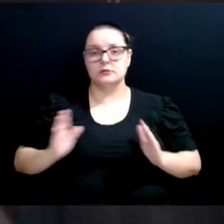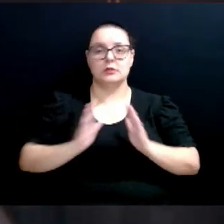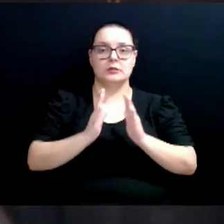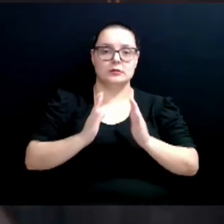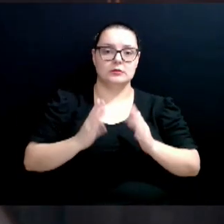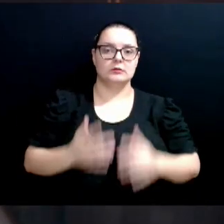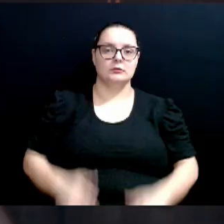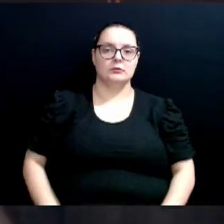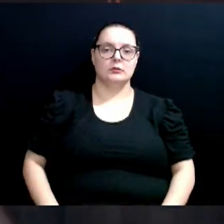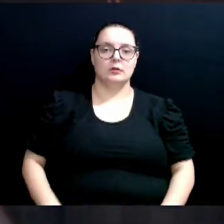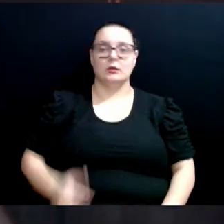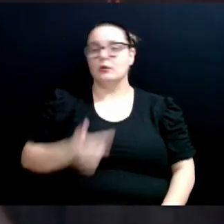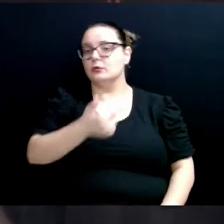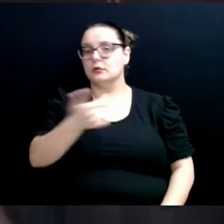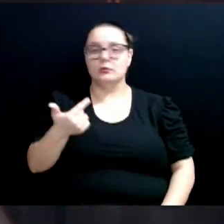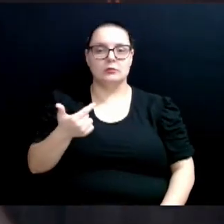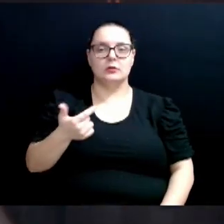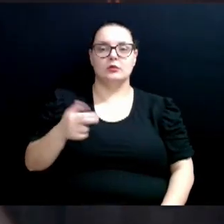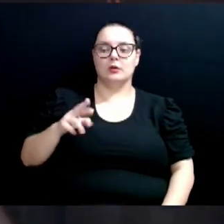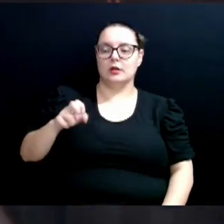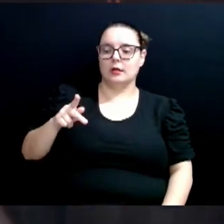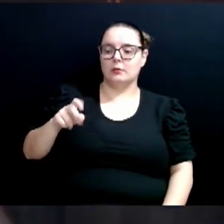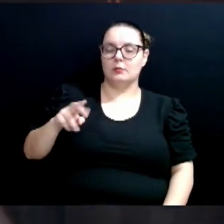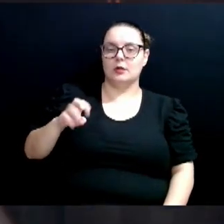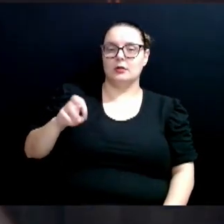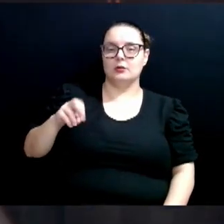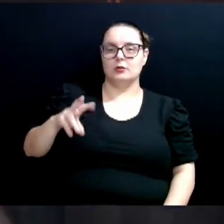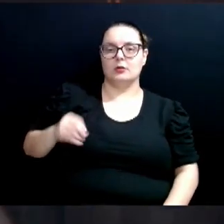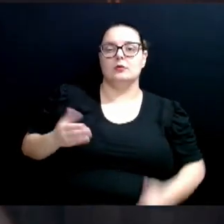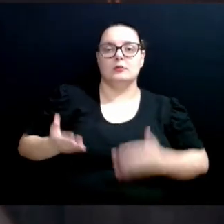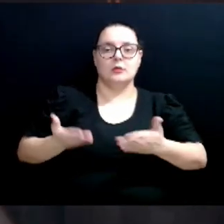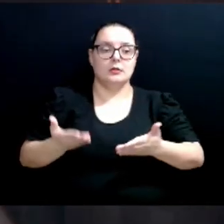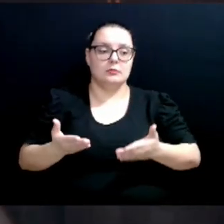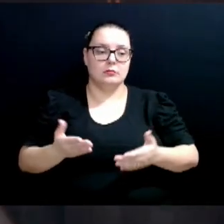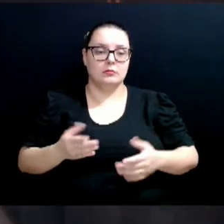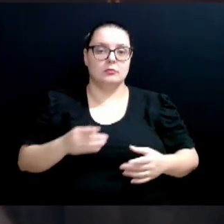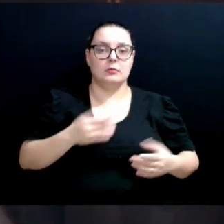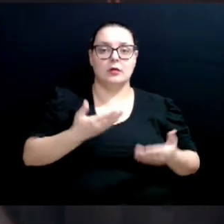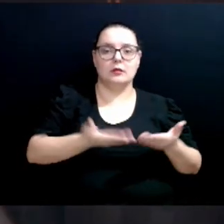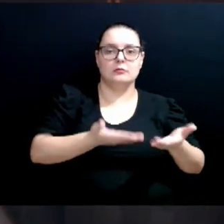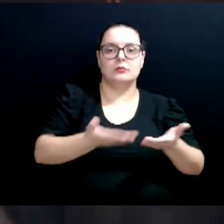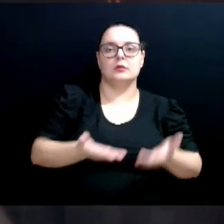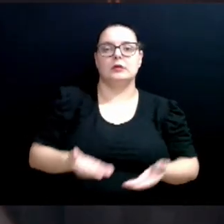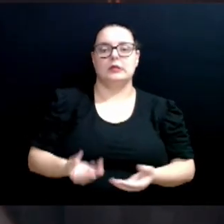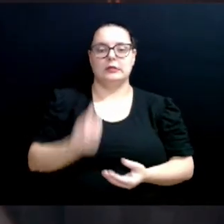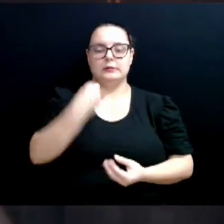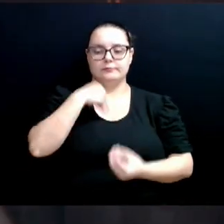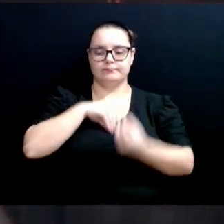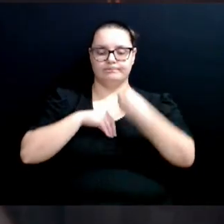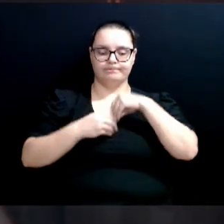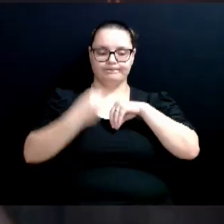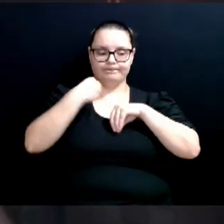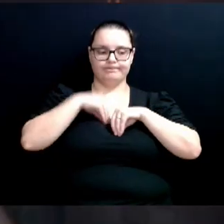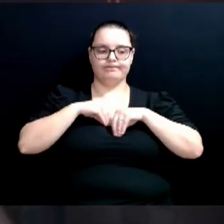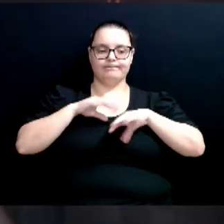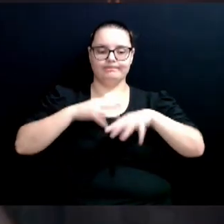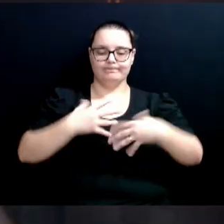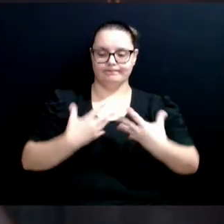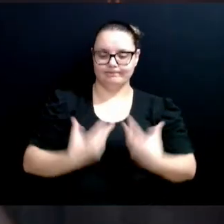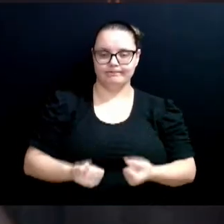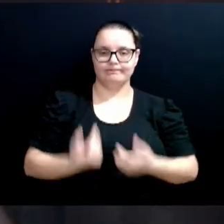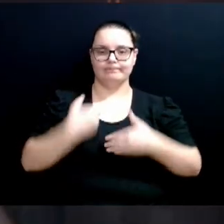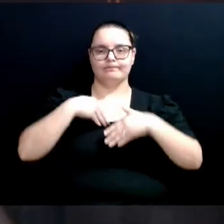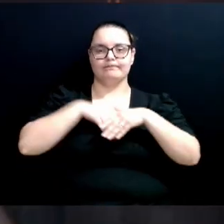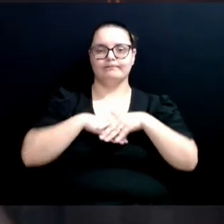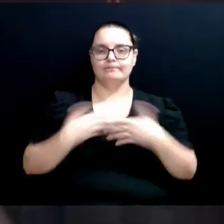ter o repertório para manejar e para lidar. E aí, às vezes, a pessoa acaba engolindo aquilo, né, ela acaba guardando para ela, ela acaba,